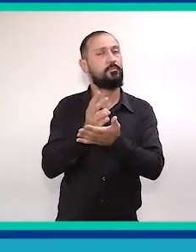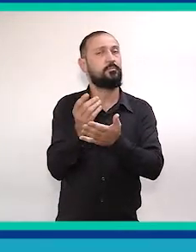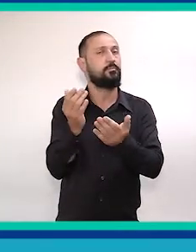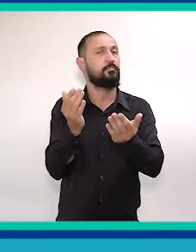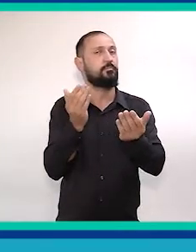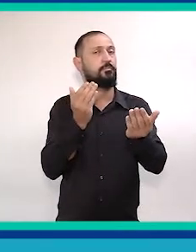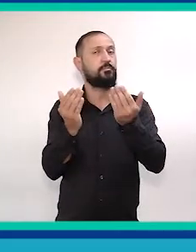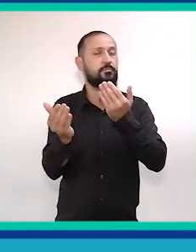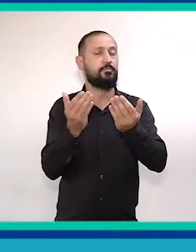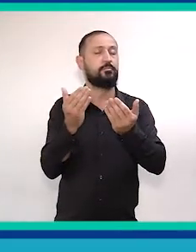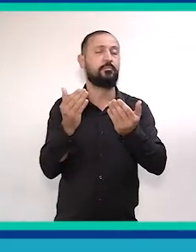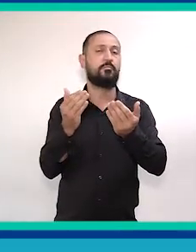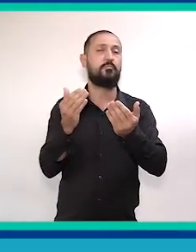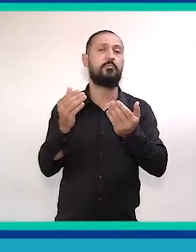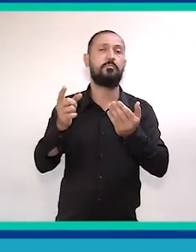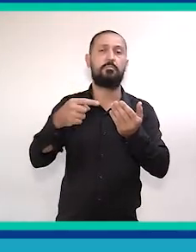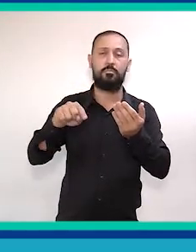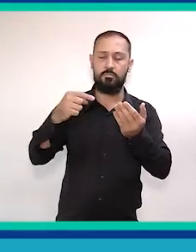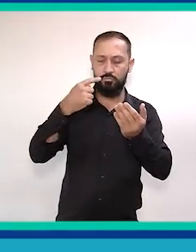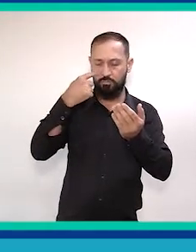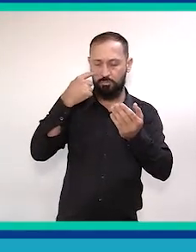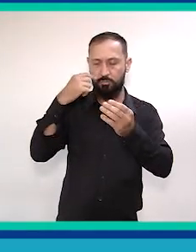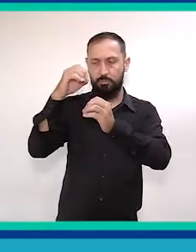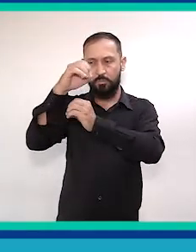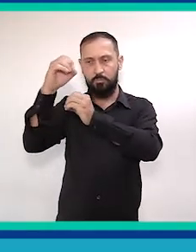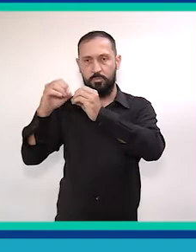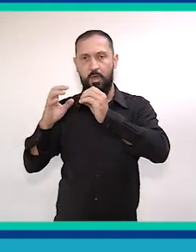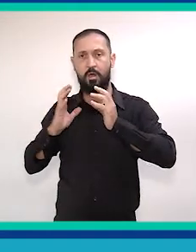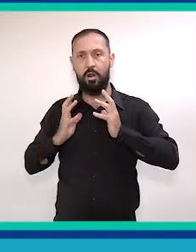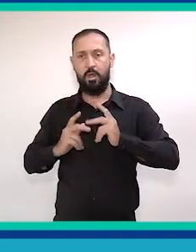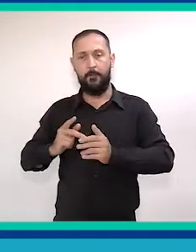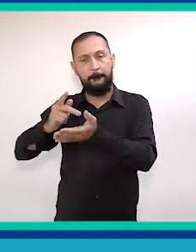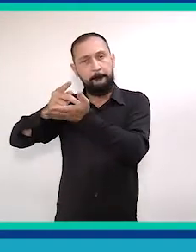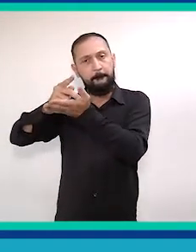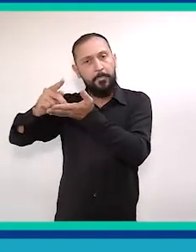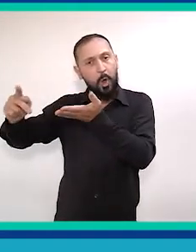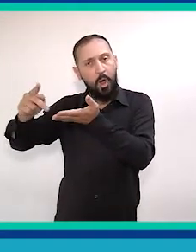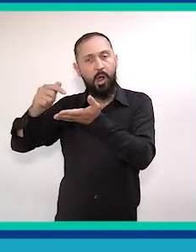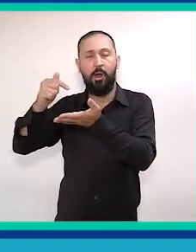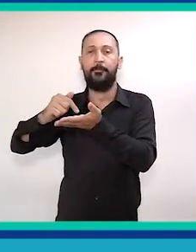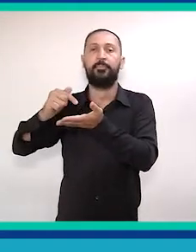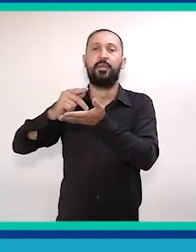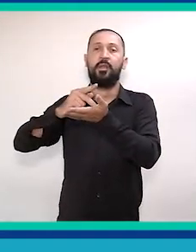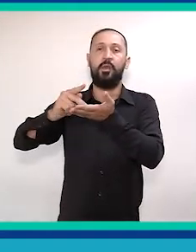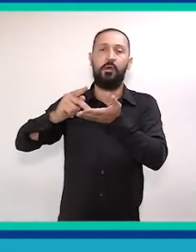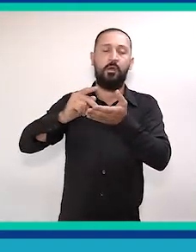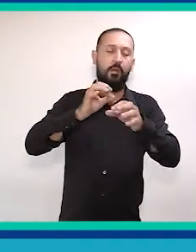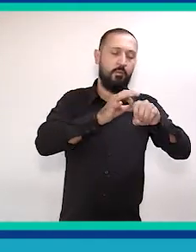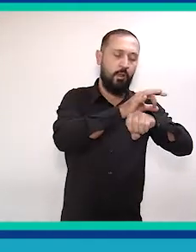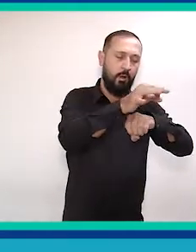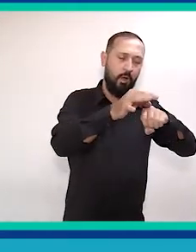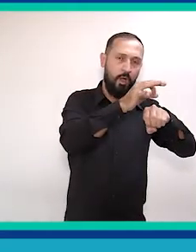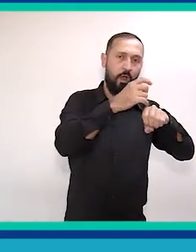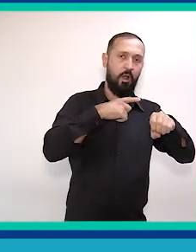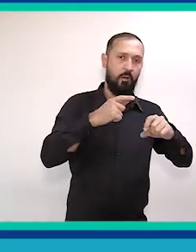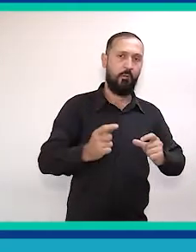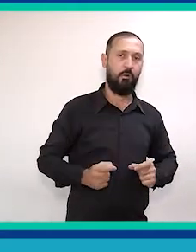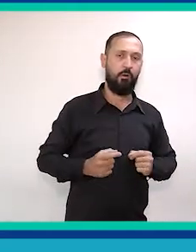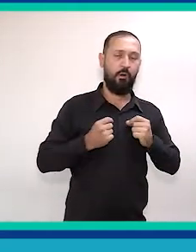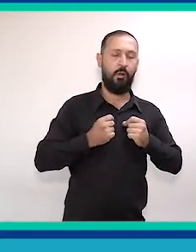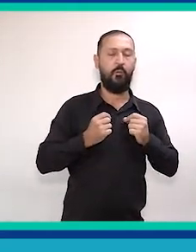sempre comparava a atividade da nossa molécula purificada nas